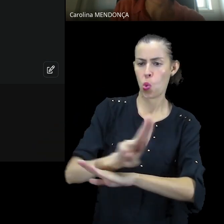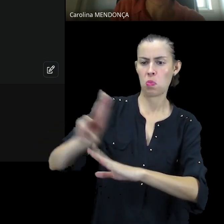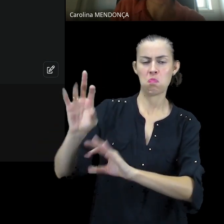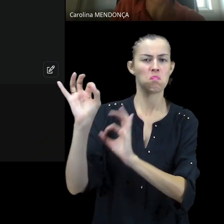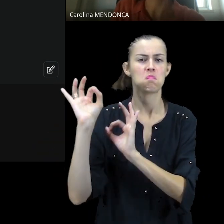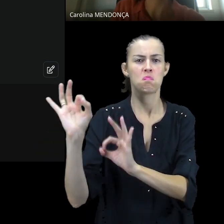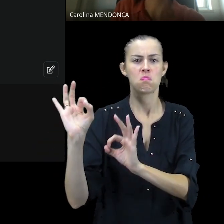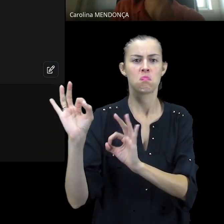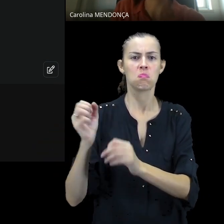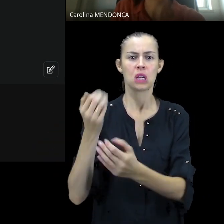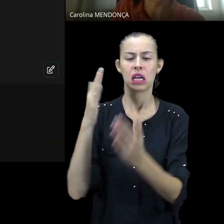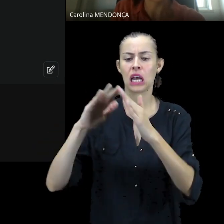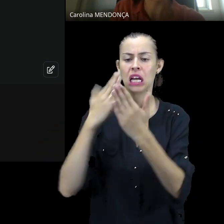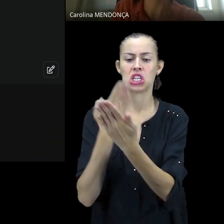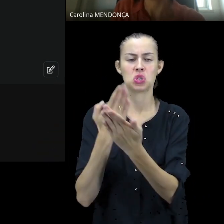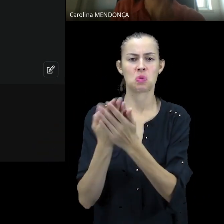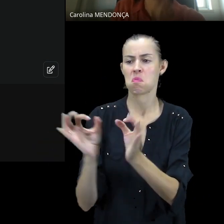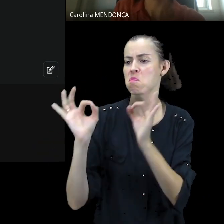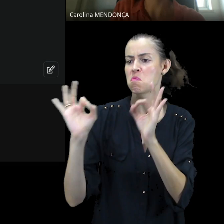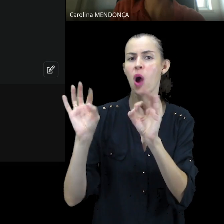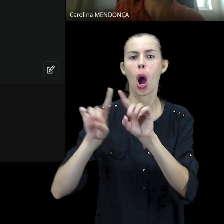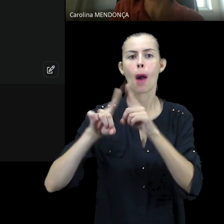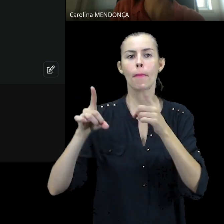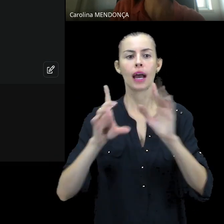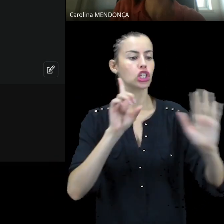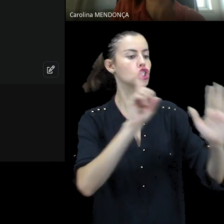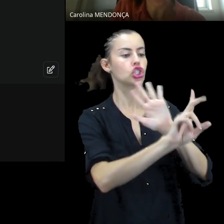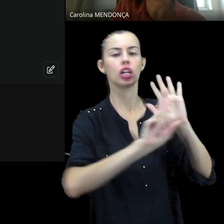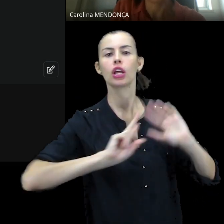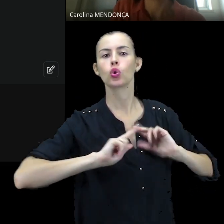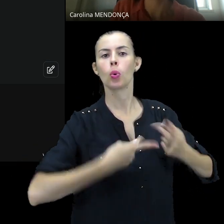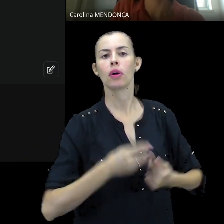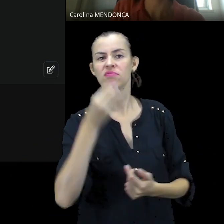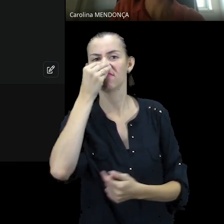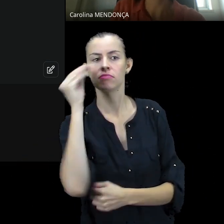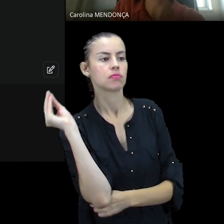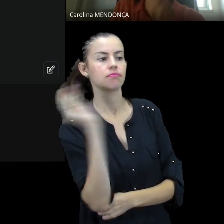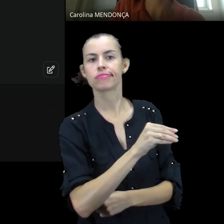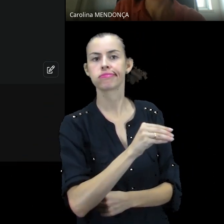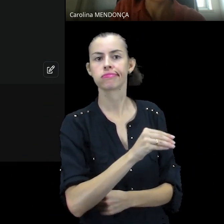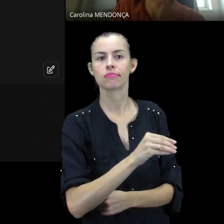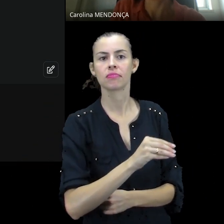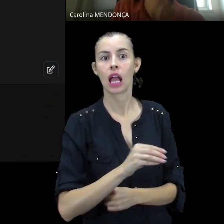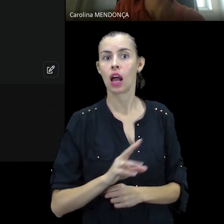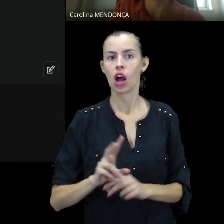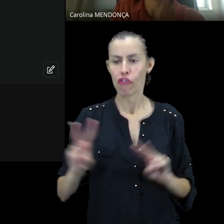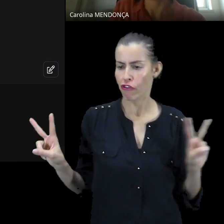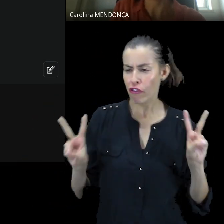boas universidades, por bons cursos, e que começam a relativizar determinados direitos